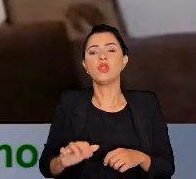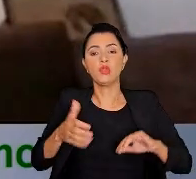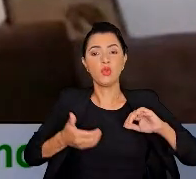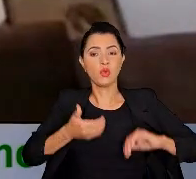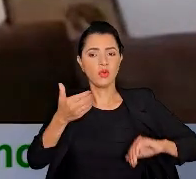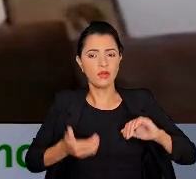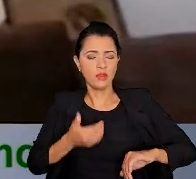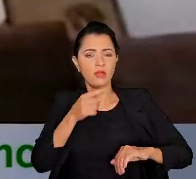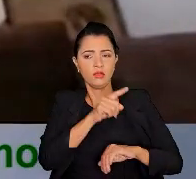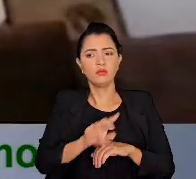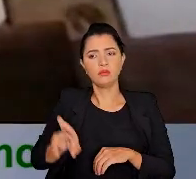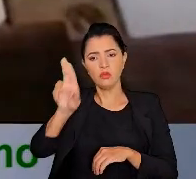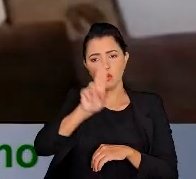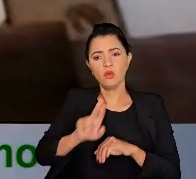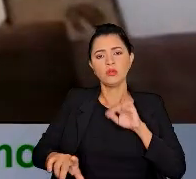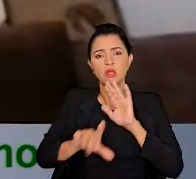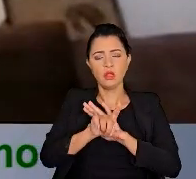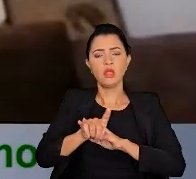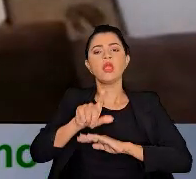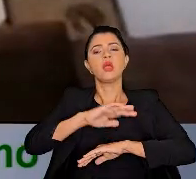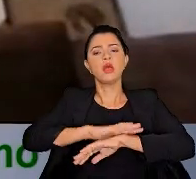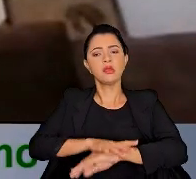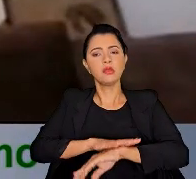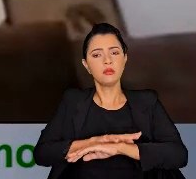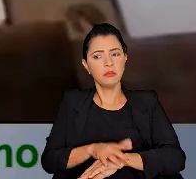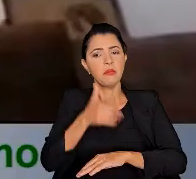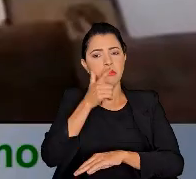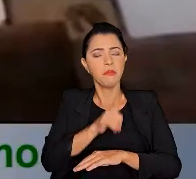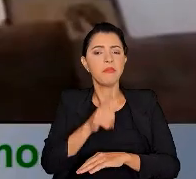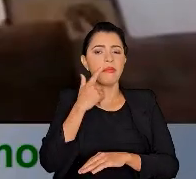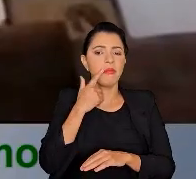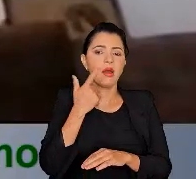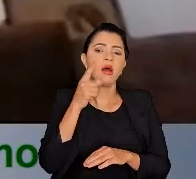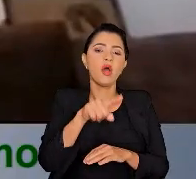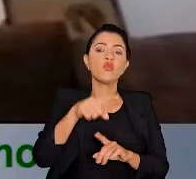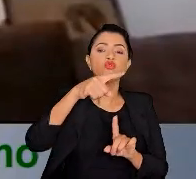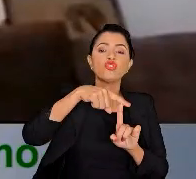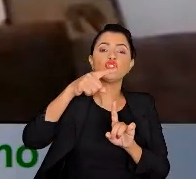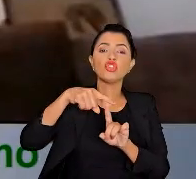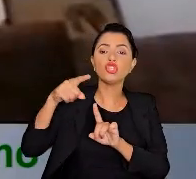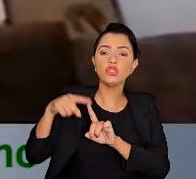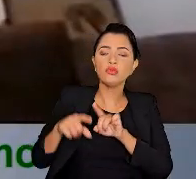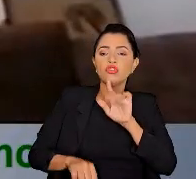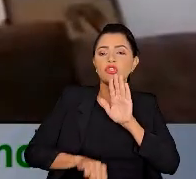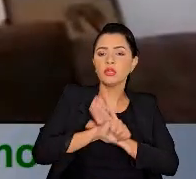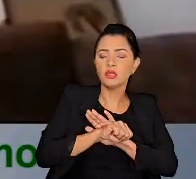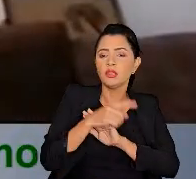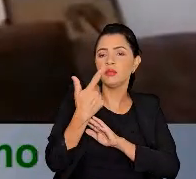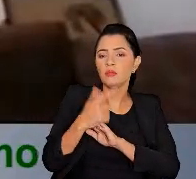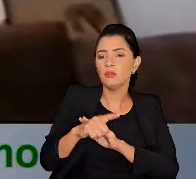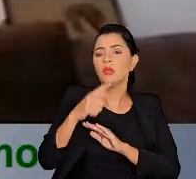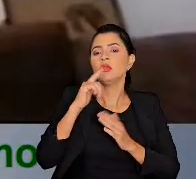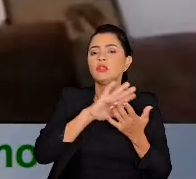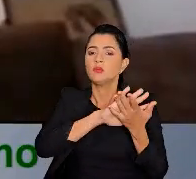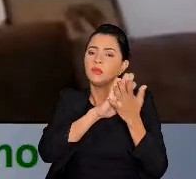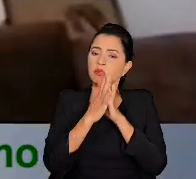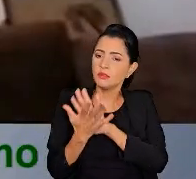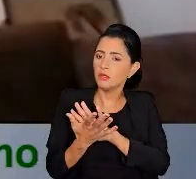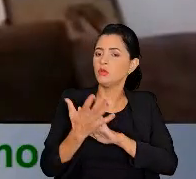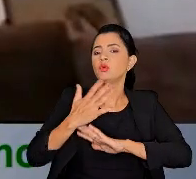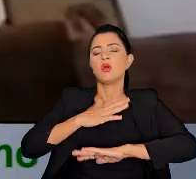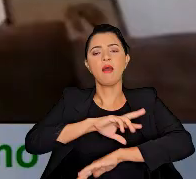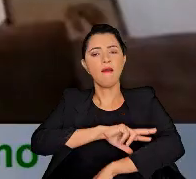ele aplica a lei do racismo para estender a tipificação para os crimes resultantes de discriminação de preconceito de